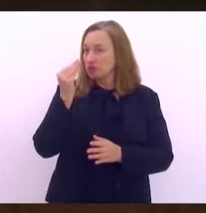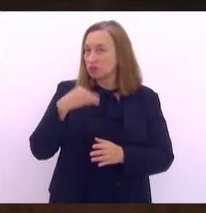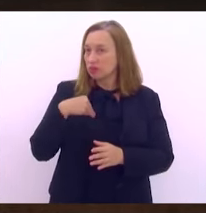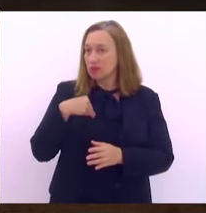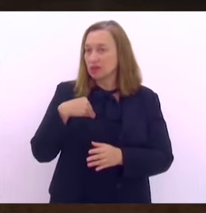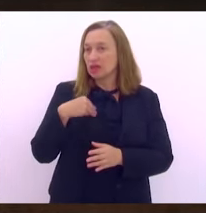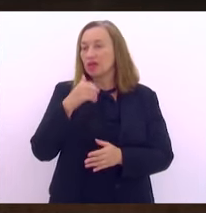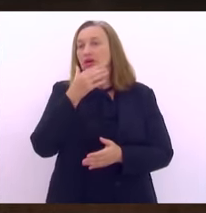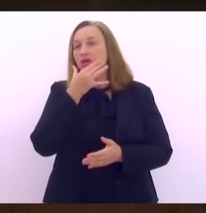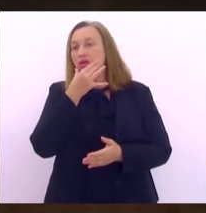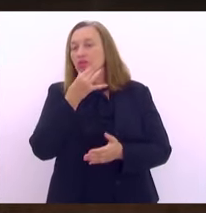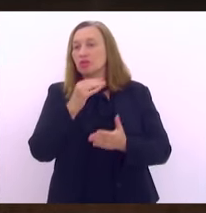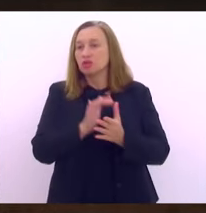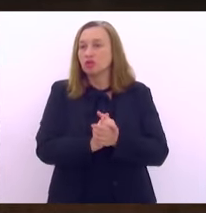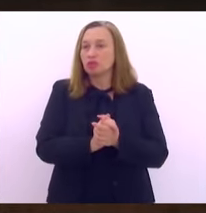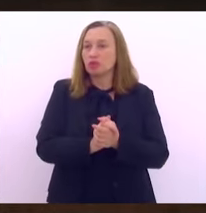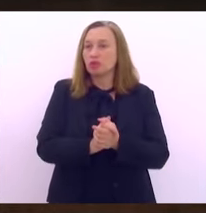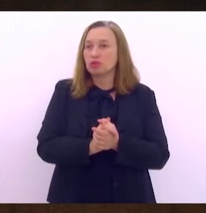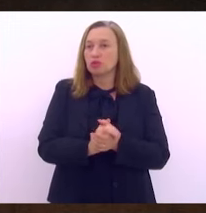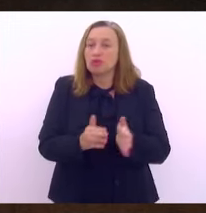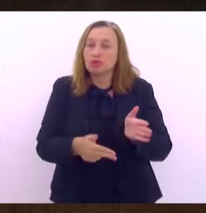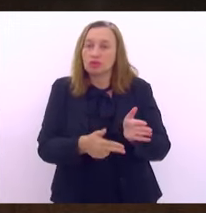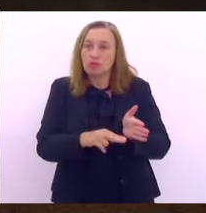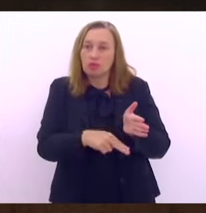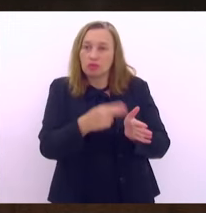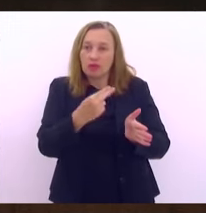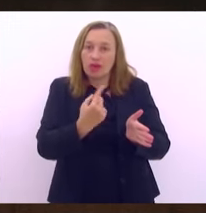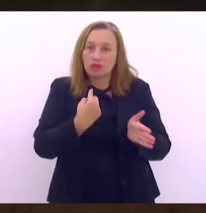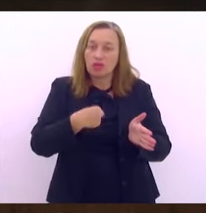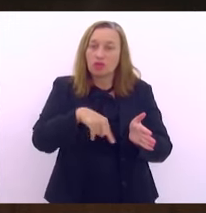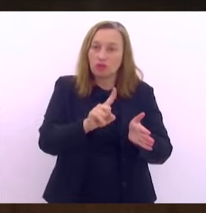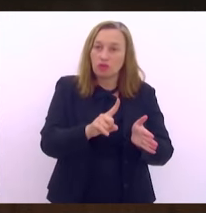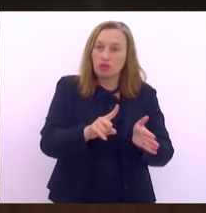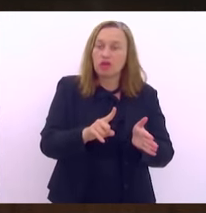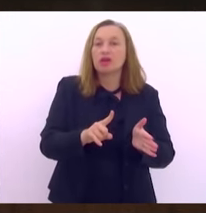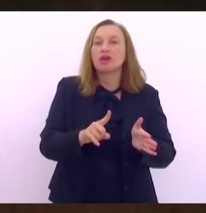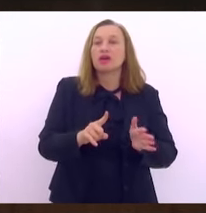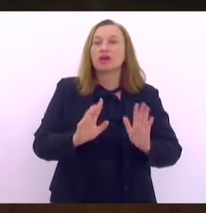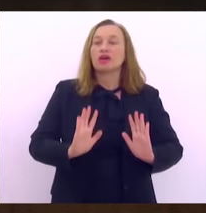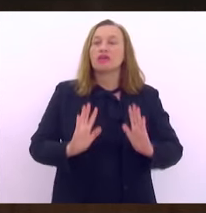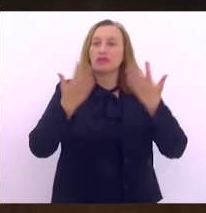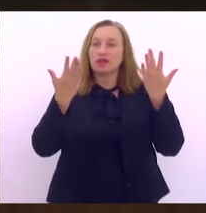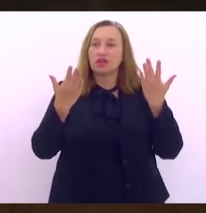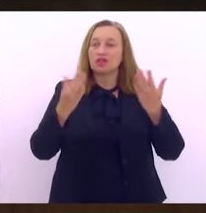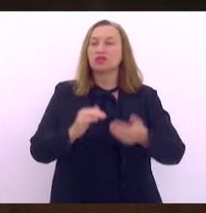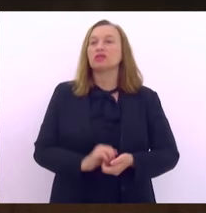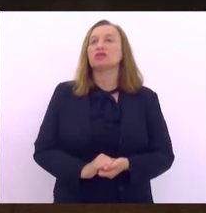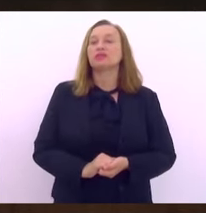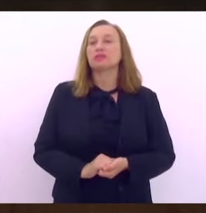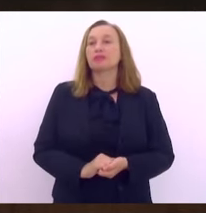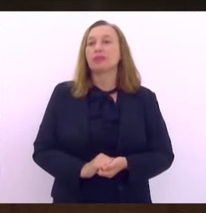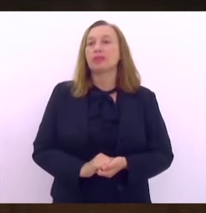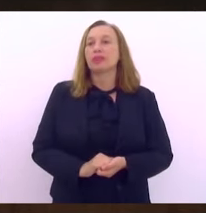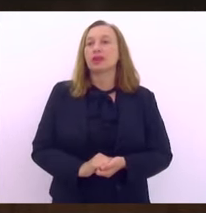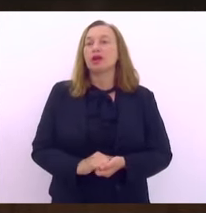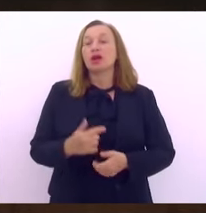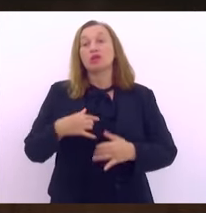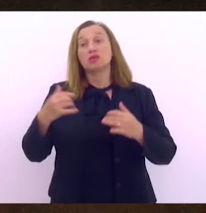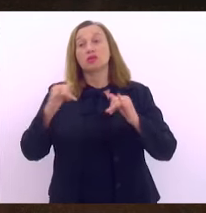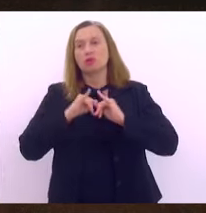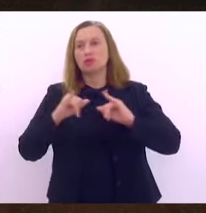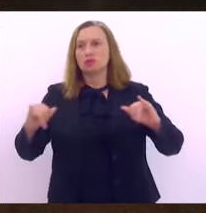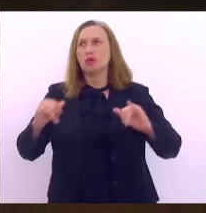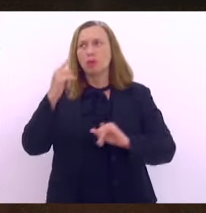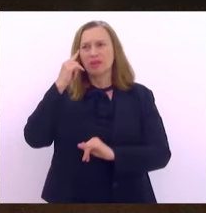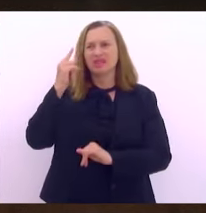marido operado, amorim, foi ao evento, porque tem amor à Polícia Penal. Ficamos fora da tenda. Ao ser anunciada, pensei,